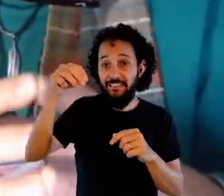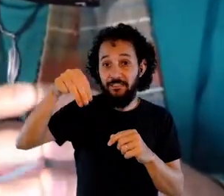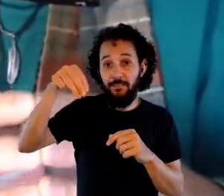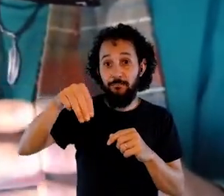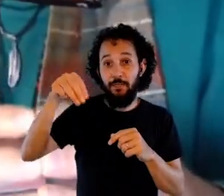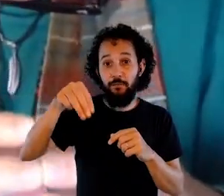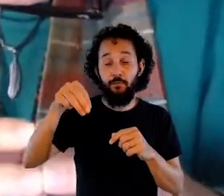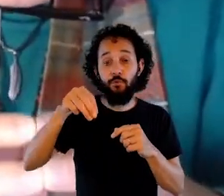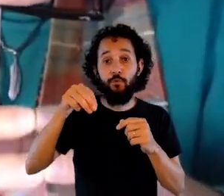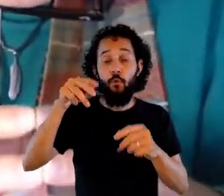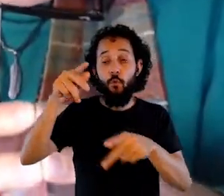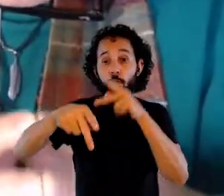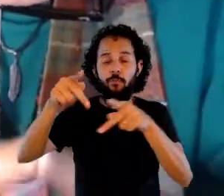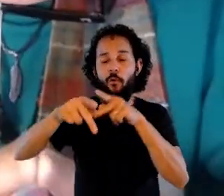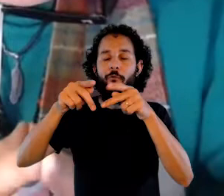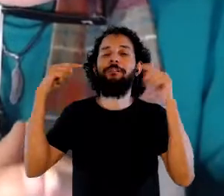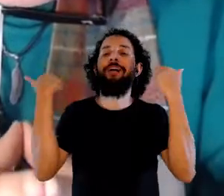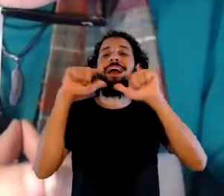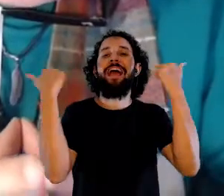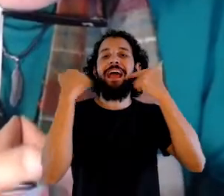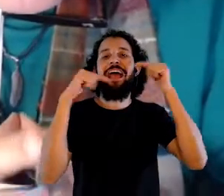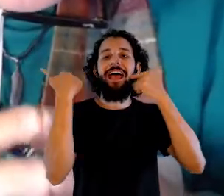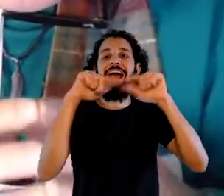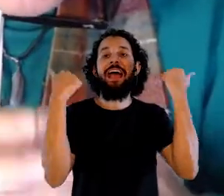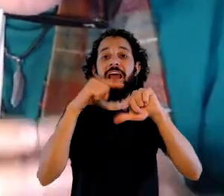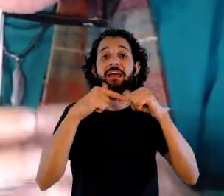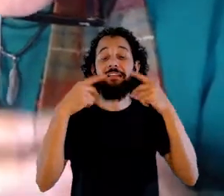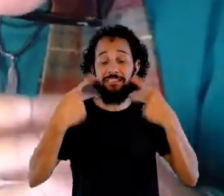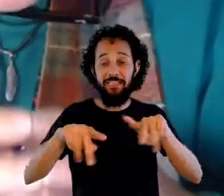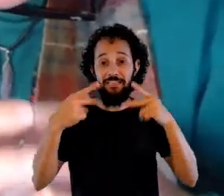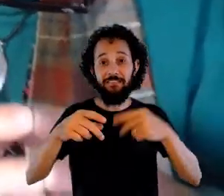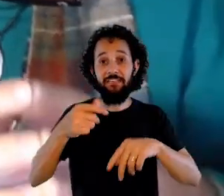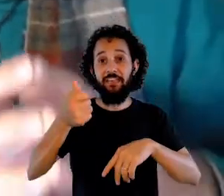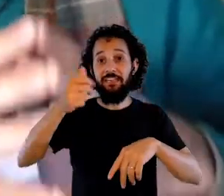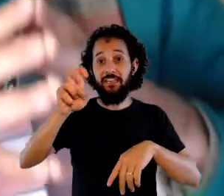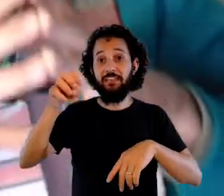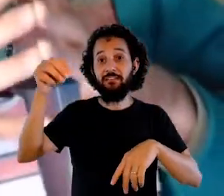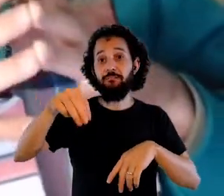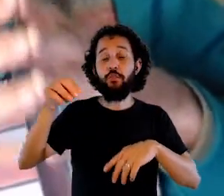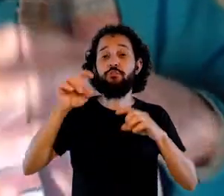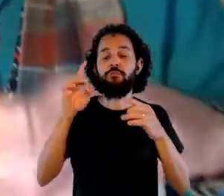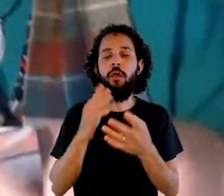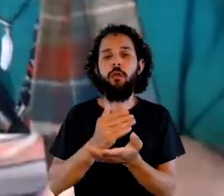gargalhada. Nós, nessa cerimônia, 15 minutos, nós estamos aquecendo ainda, gente.